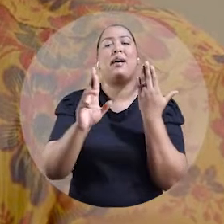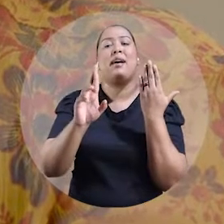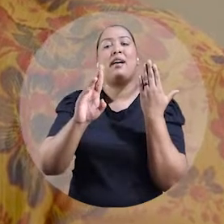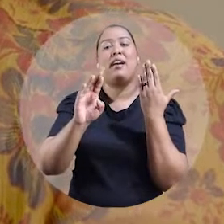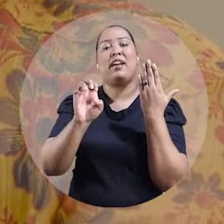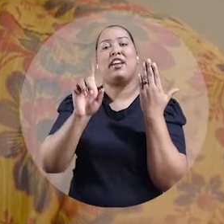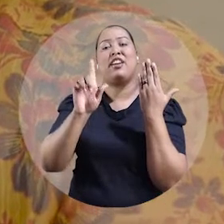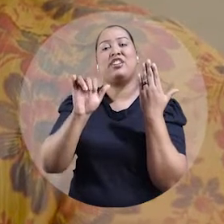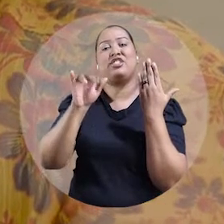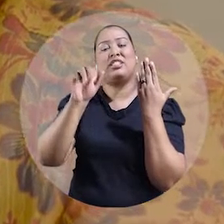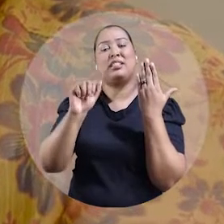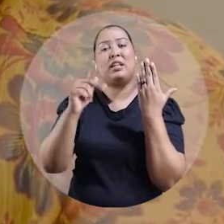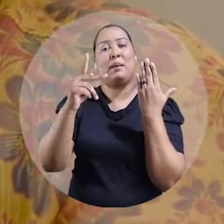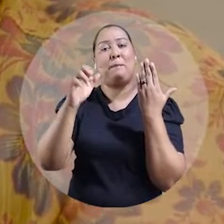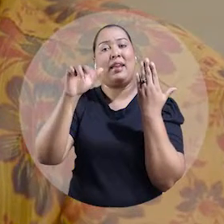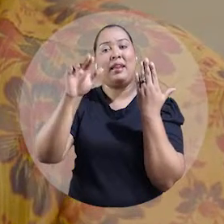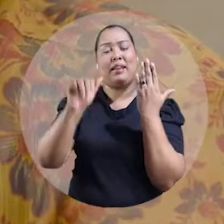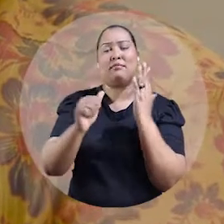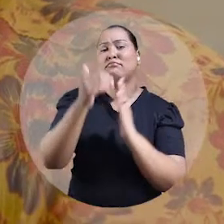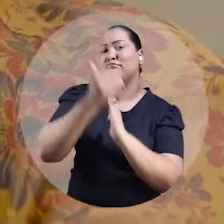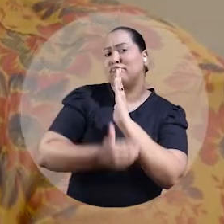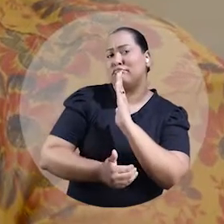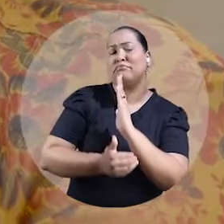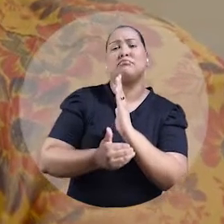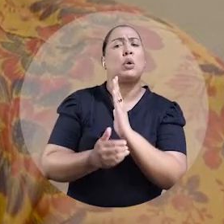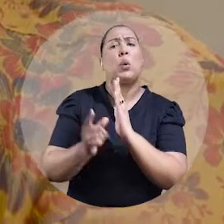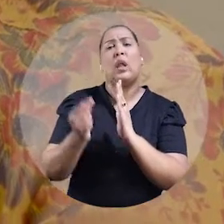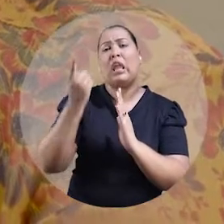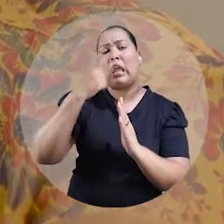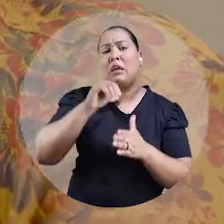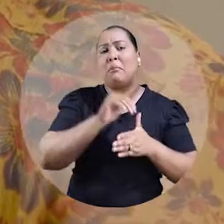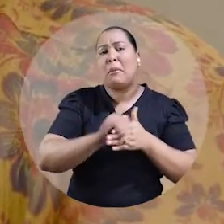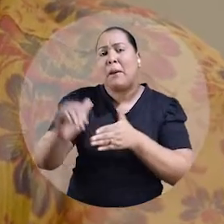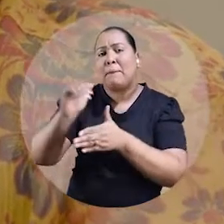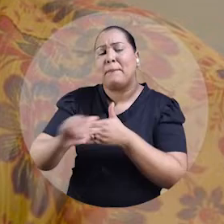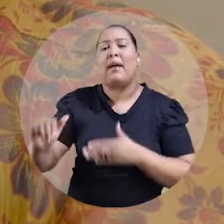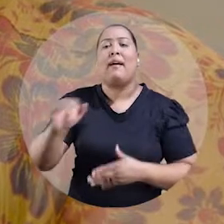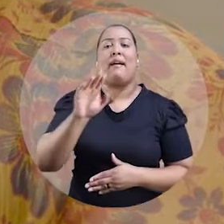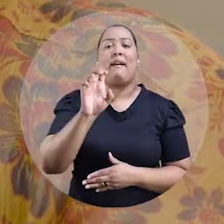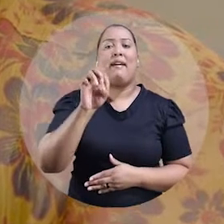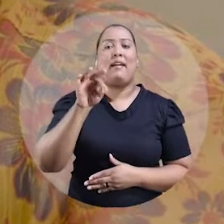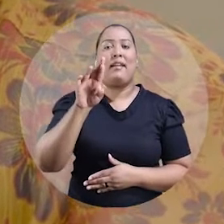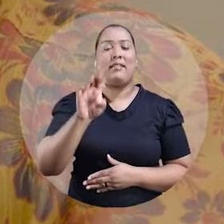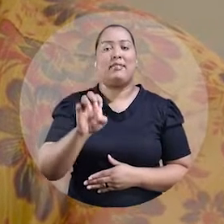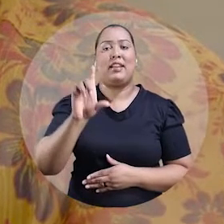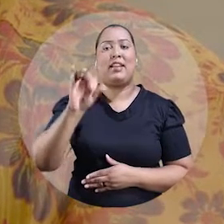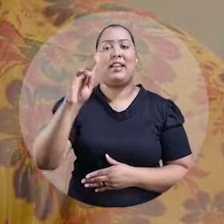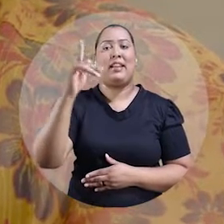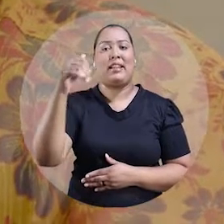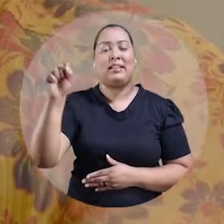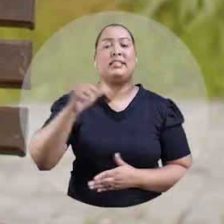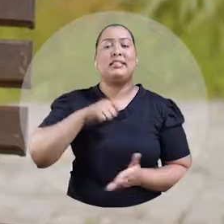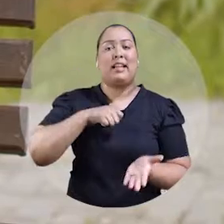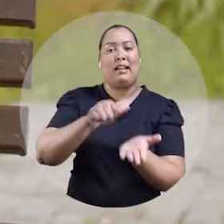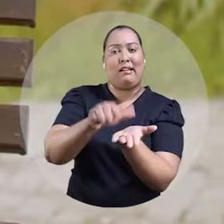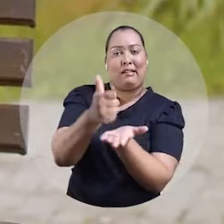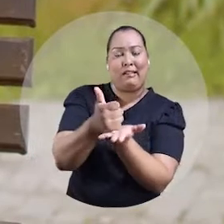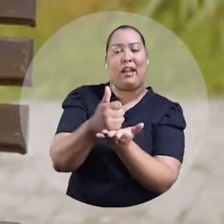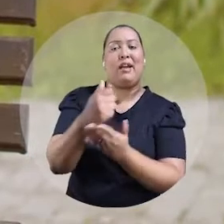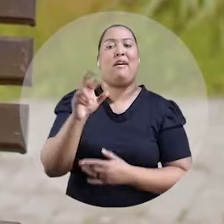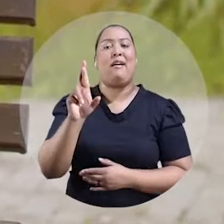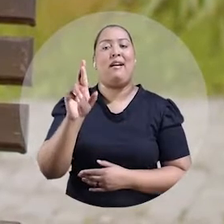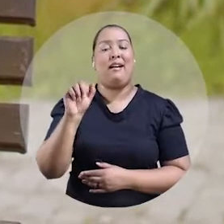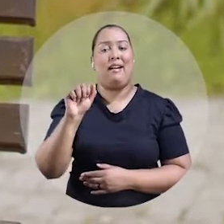da Regina Pena, né? Editora Entre Linhas, certo? Traz um prefácio da Raquel Naveira. Tem